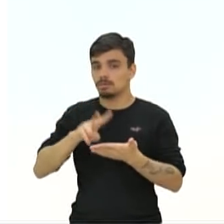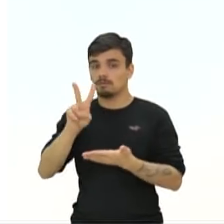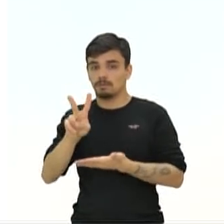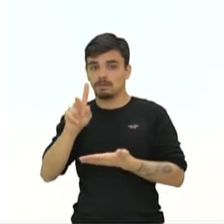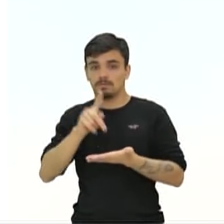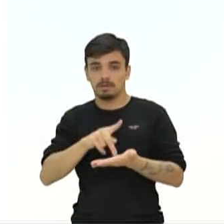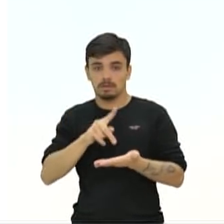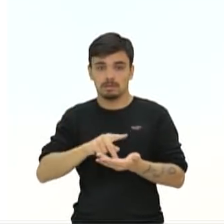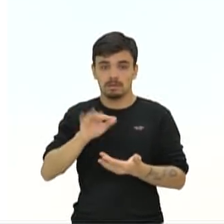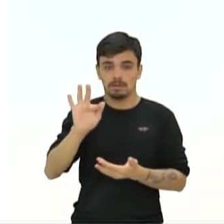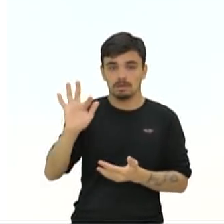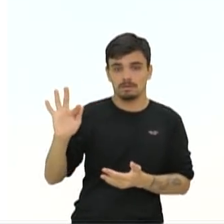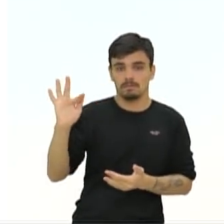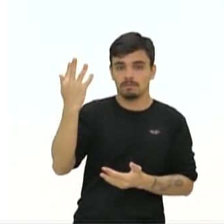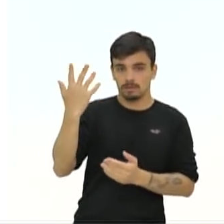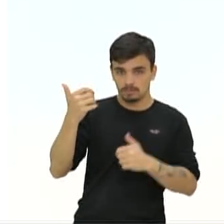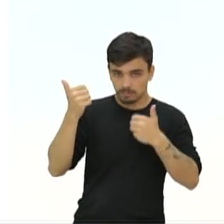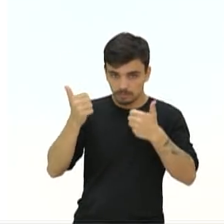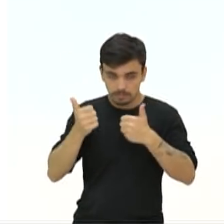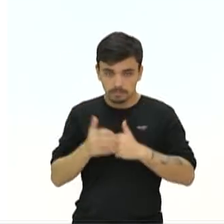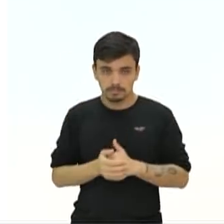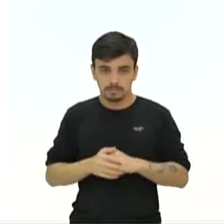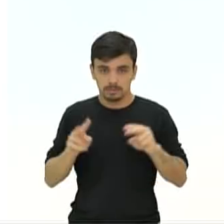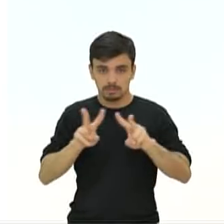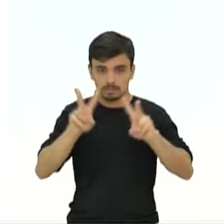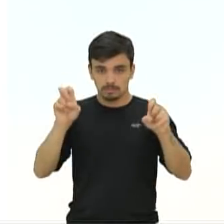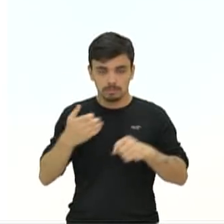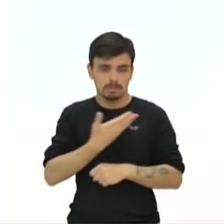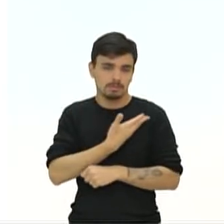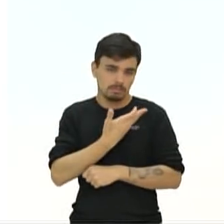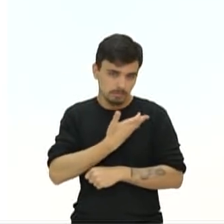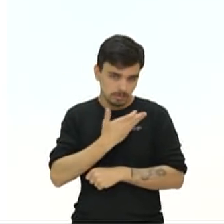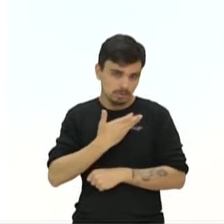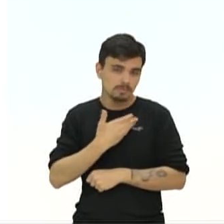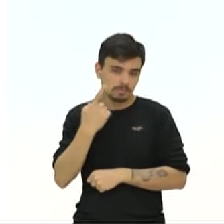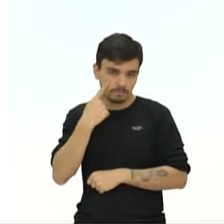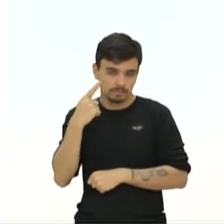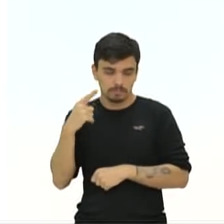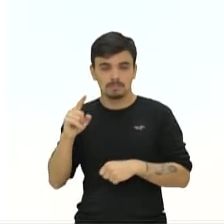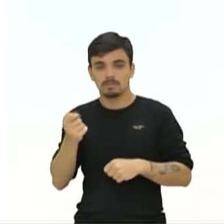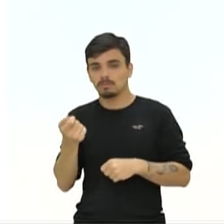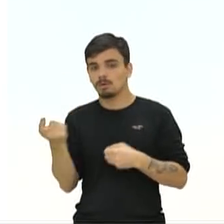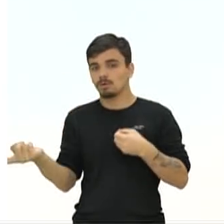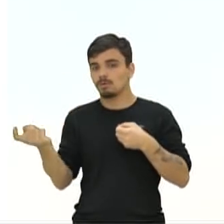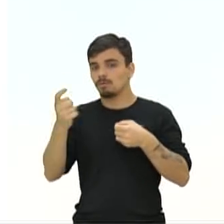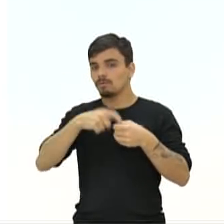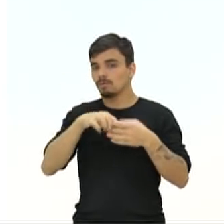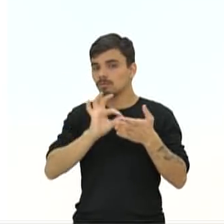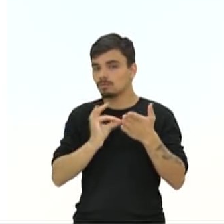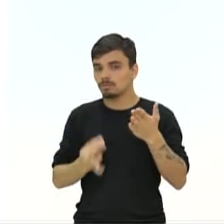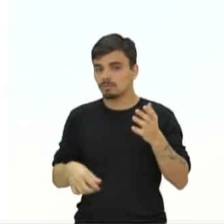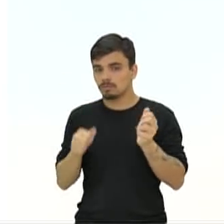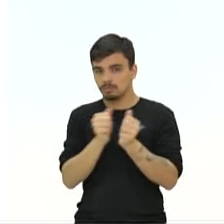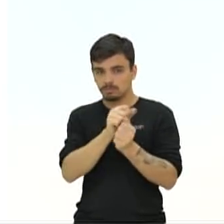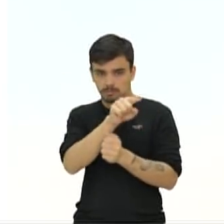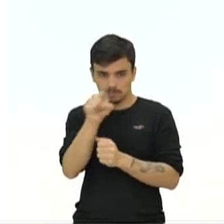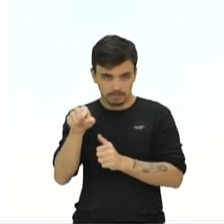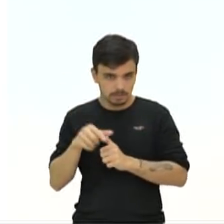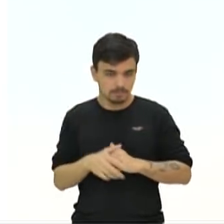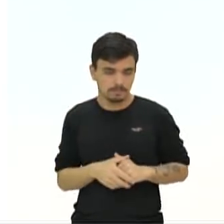para verdadeiras e F para falsos sobre o nosso amigo Leonardo da Vinci. Daqui a pouco eu volto e corrijo com